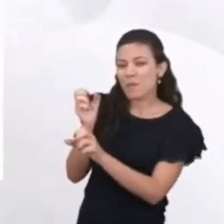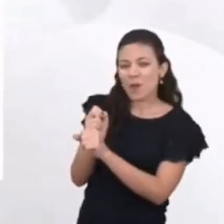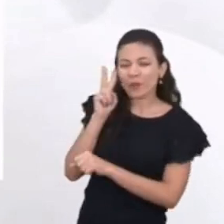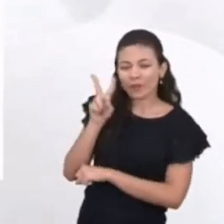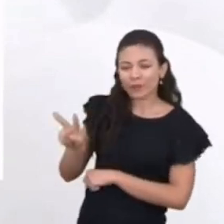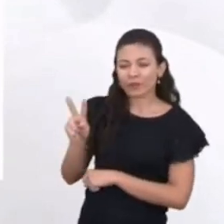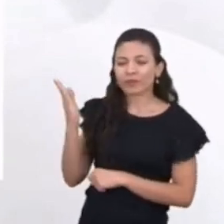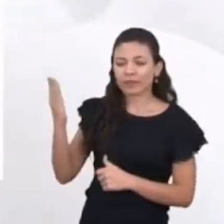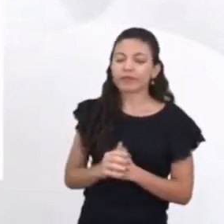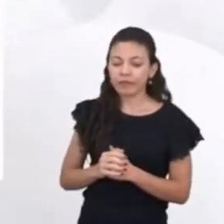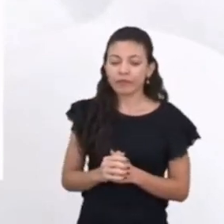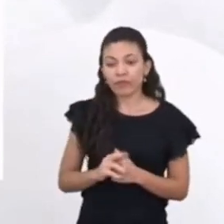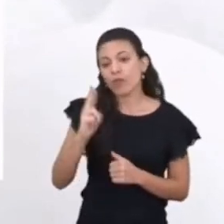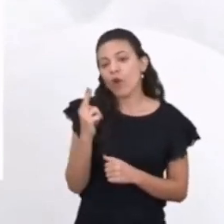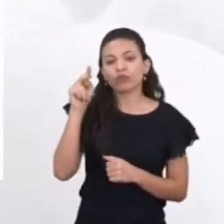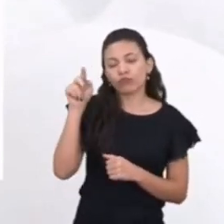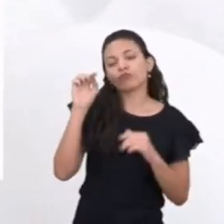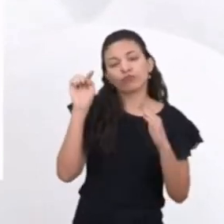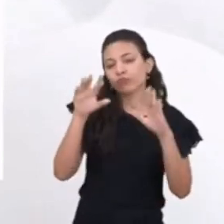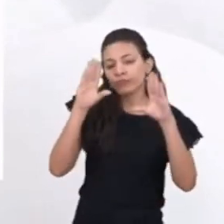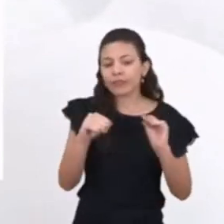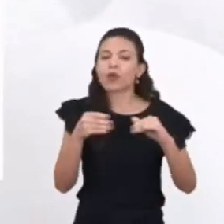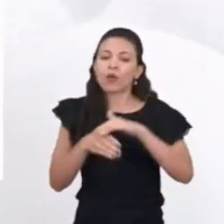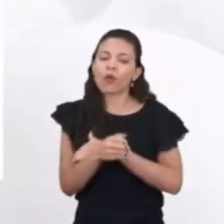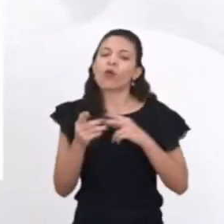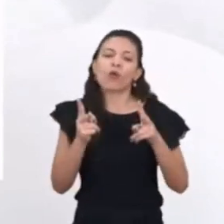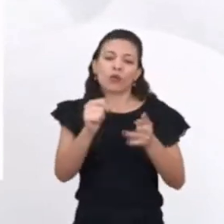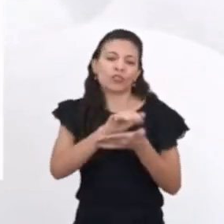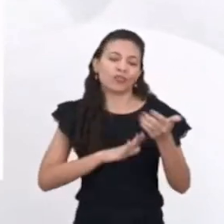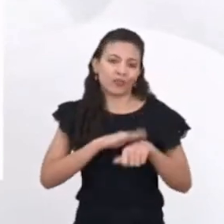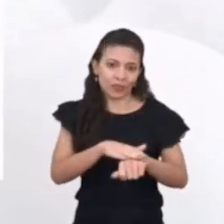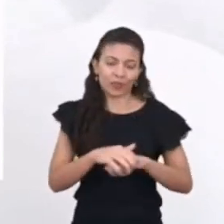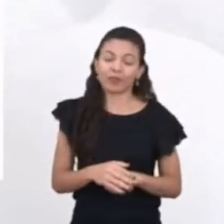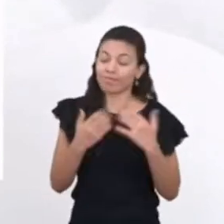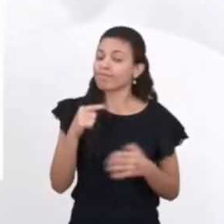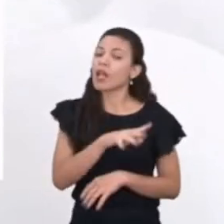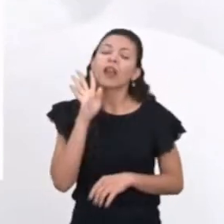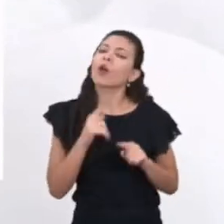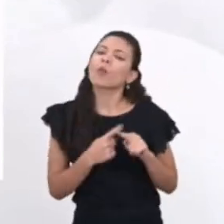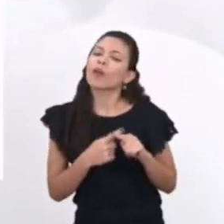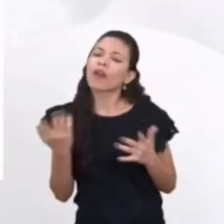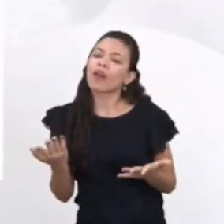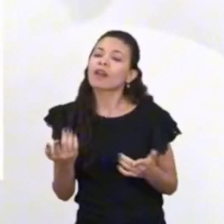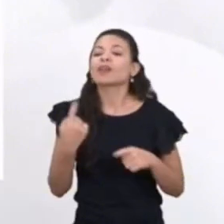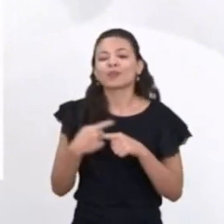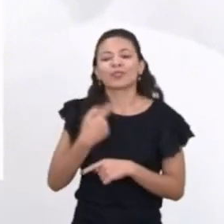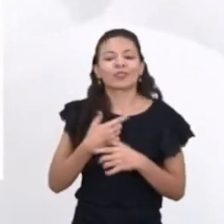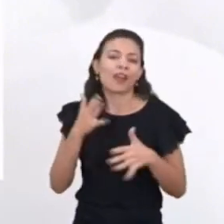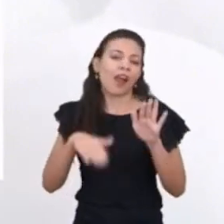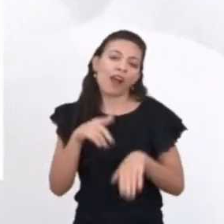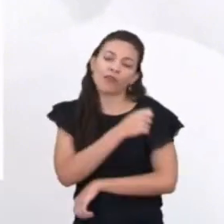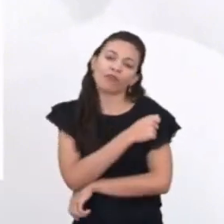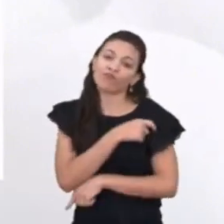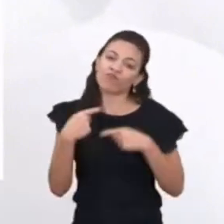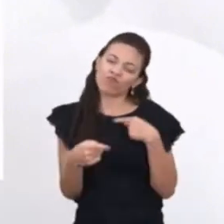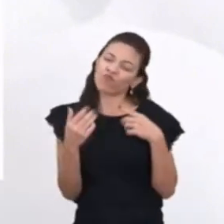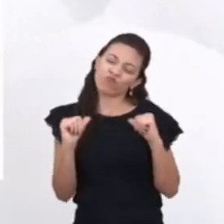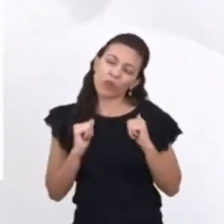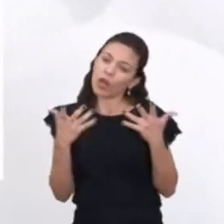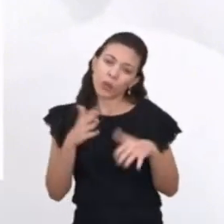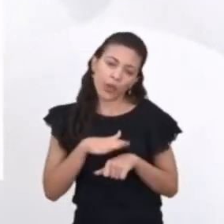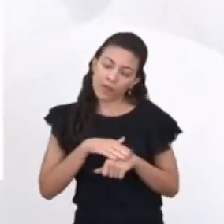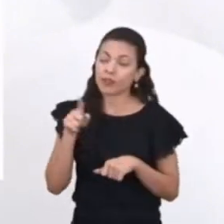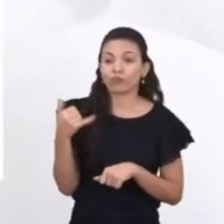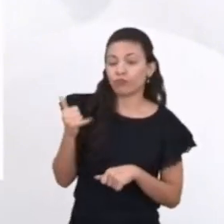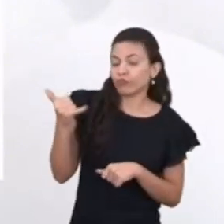para a aba dos meus pontos, ou fechar e continuar mexendo no aplicativo da Sala do Futuro. E isso é bacana por quê? Porque a gente quer, caso o estudante não tenha engajado na primeira semana, trazer essa